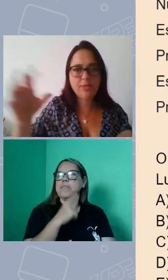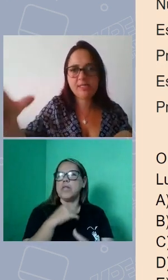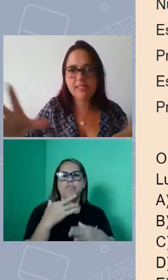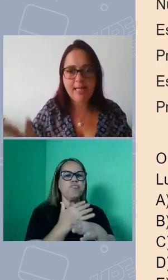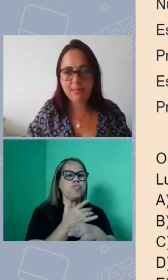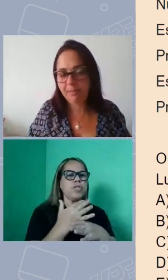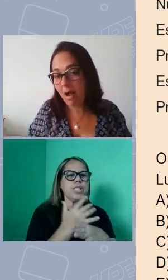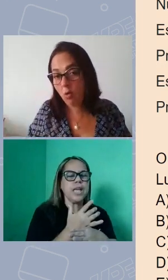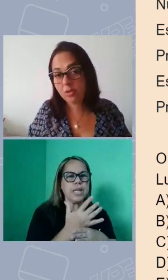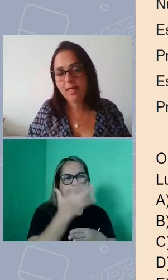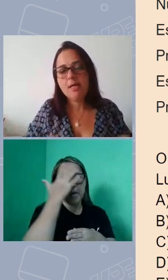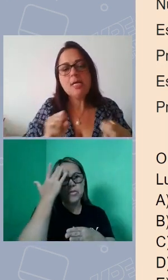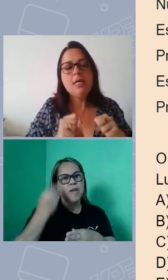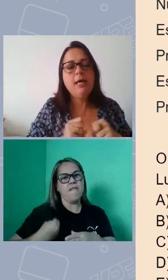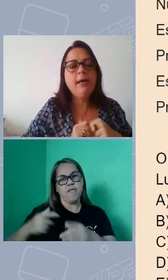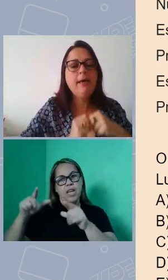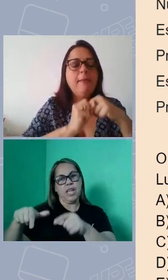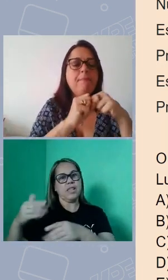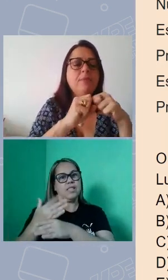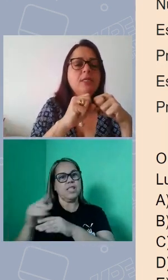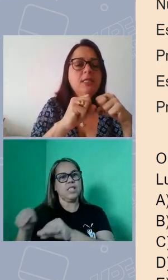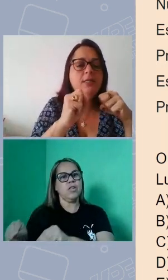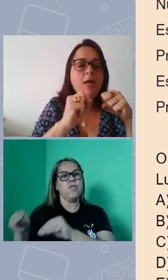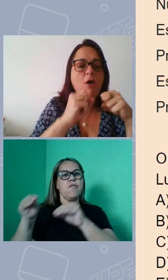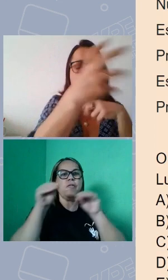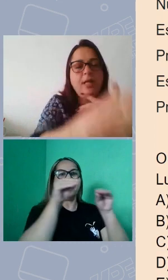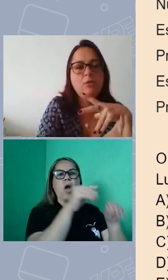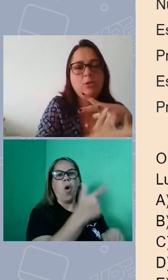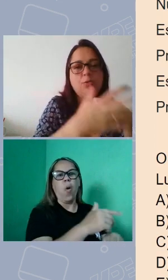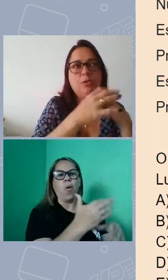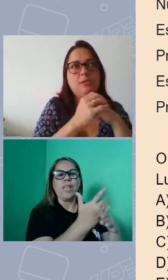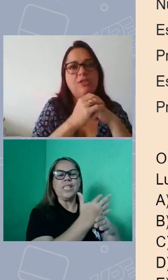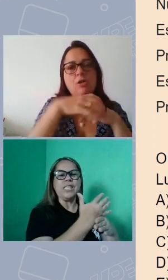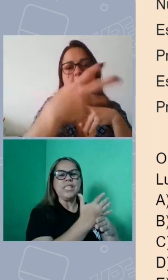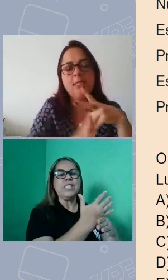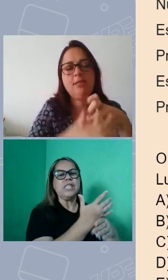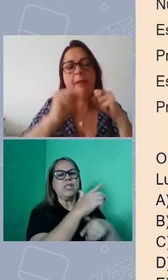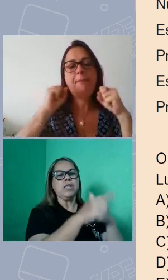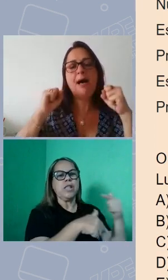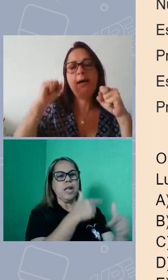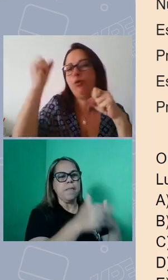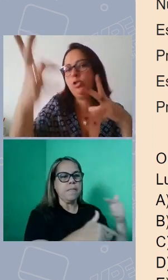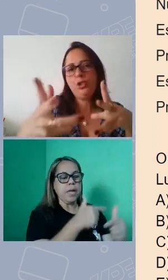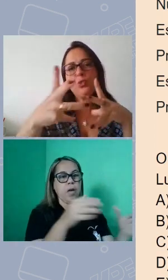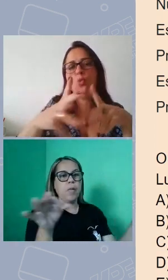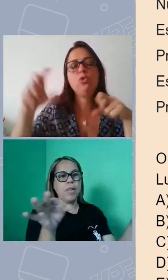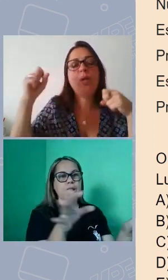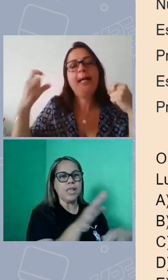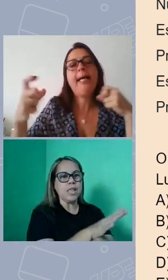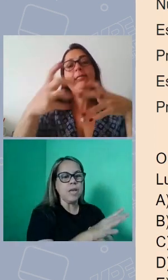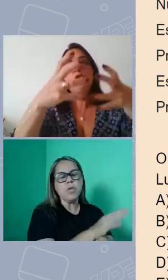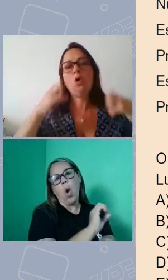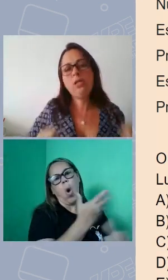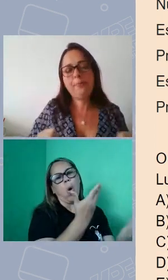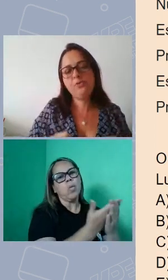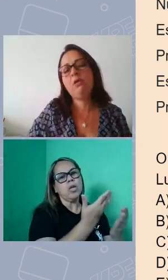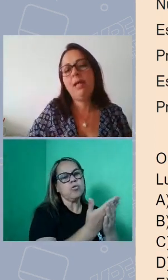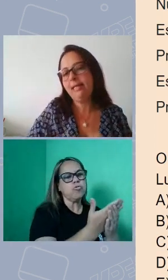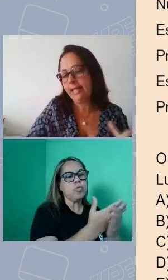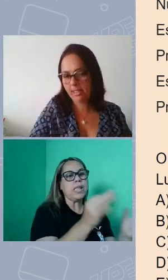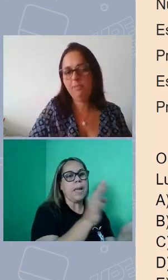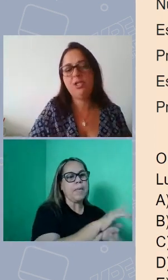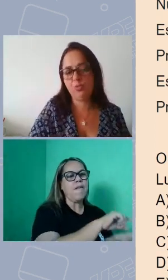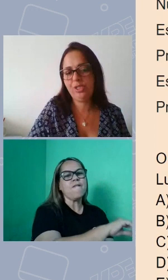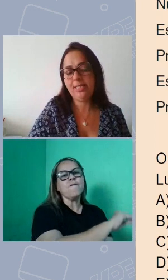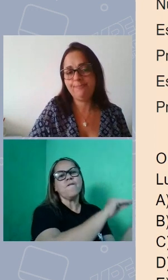desloca de uma cidade para outra e ao final da jornada de trabalho ou de estudo ela retorna para o